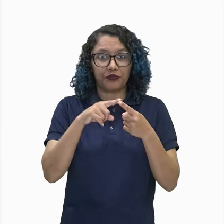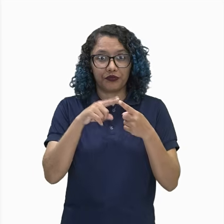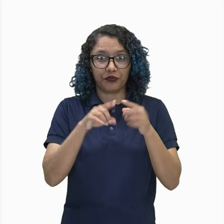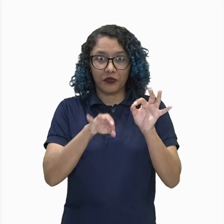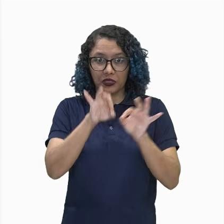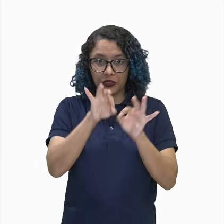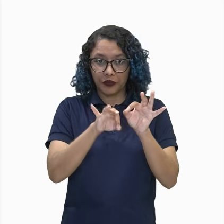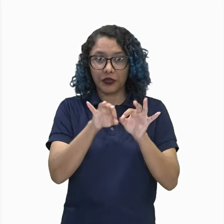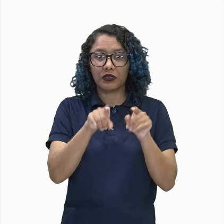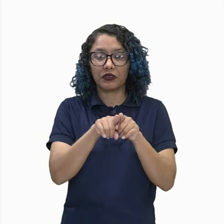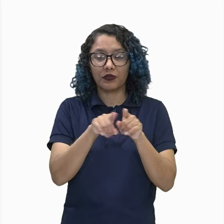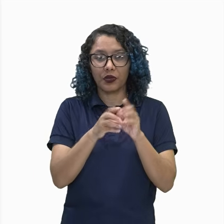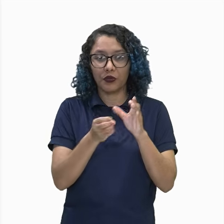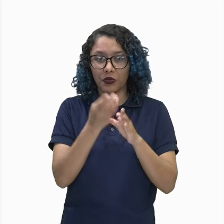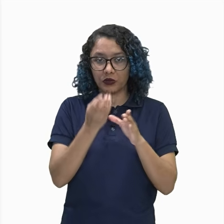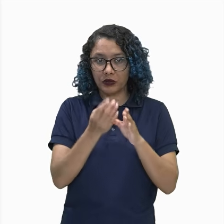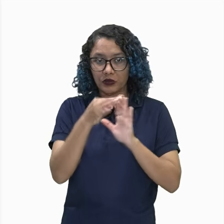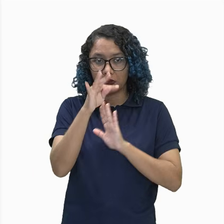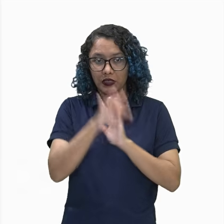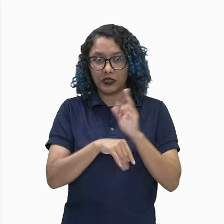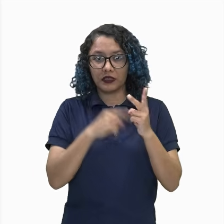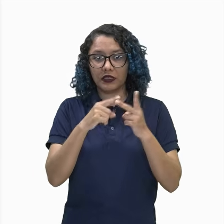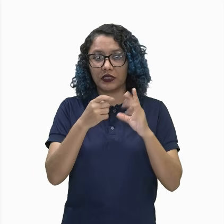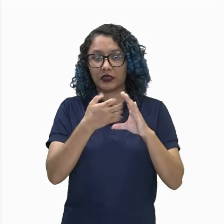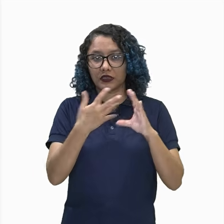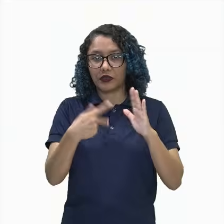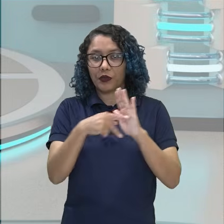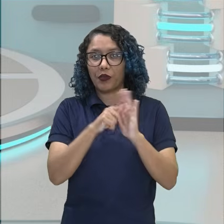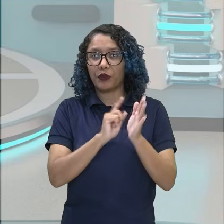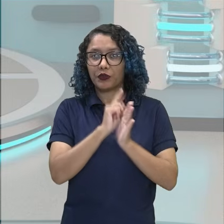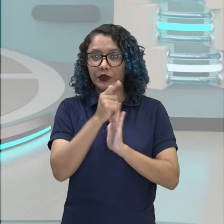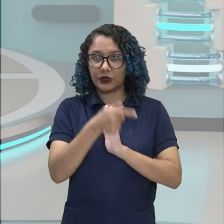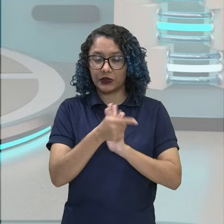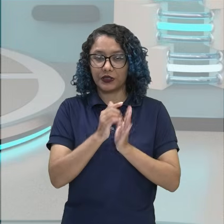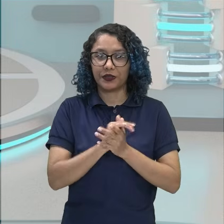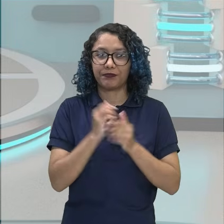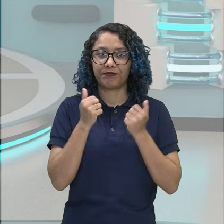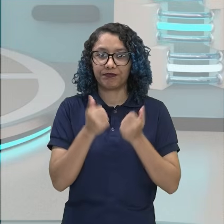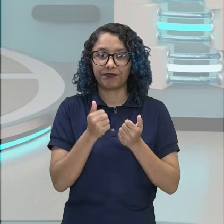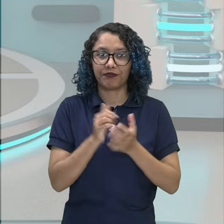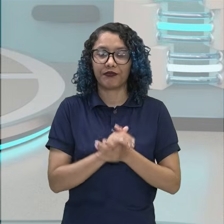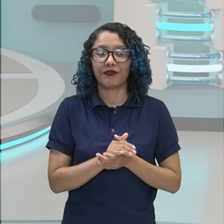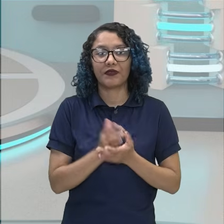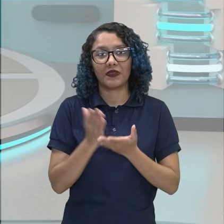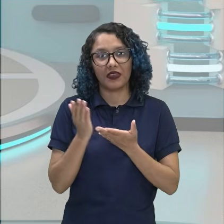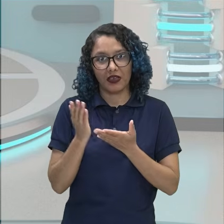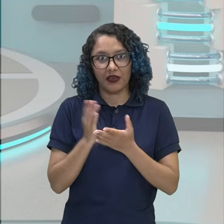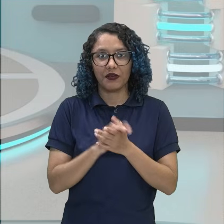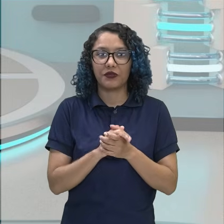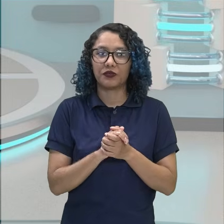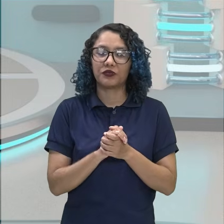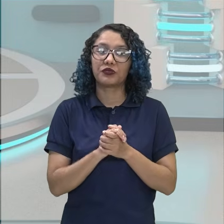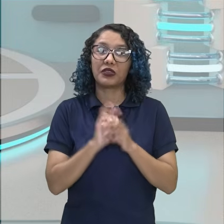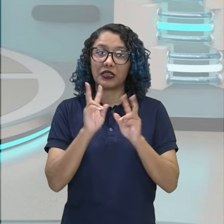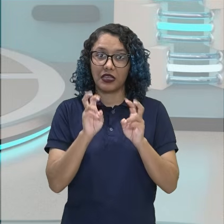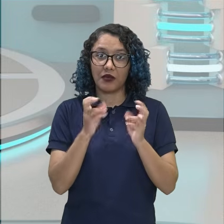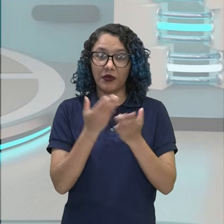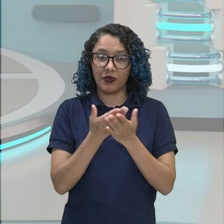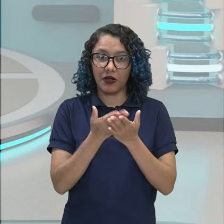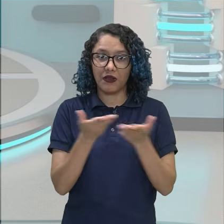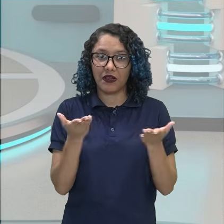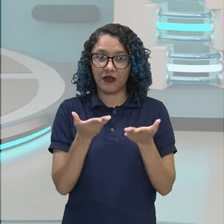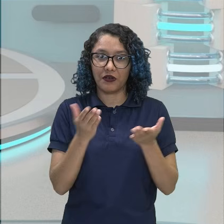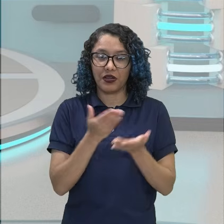planejamento e produção de textos, características do gênero. Certo? Então, este é o nosso plano para esta